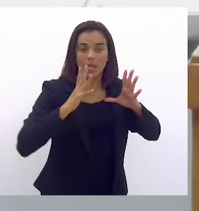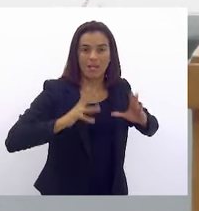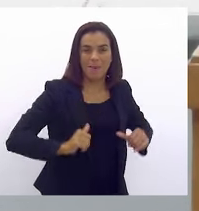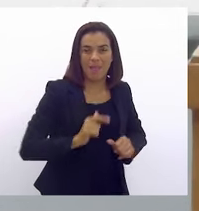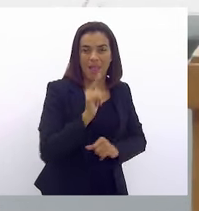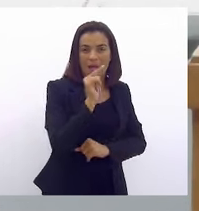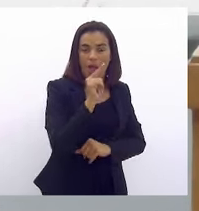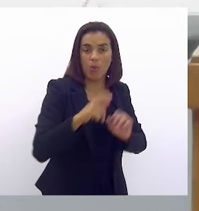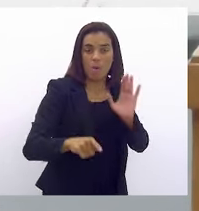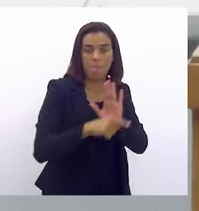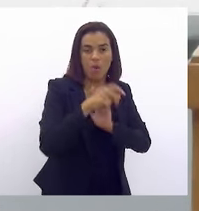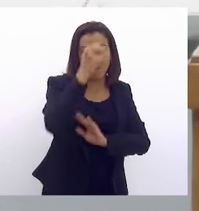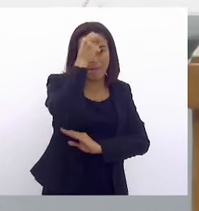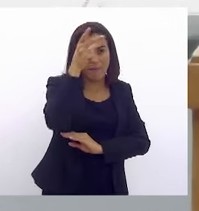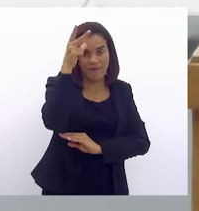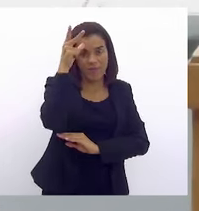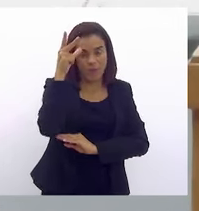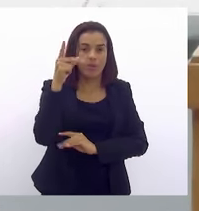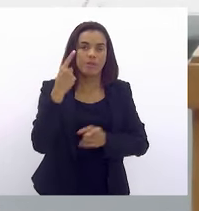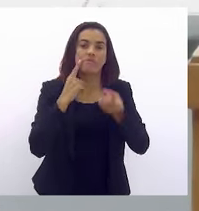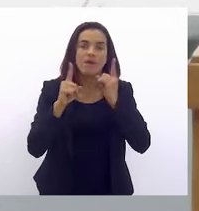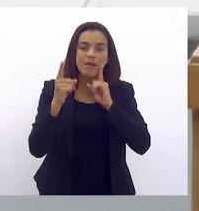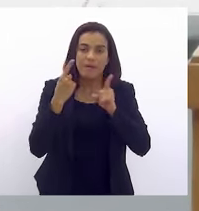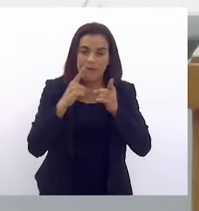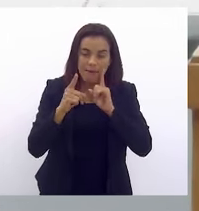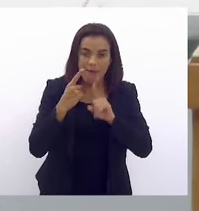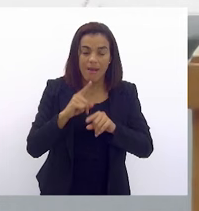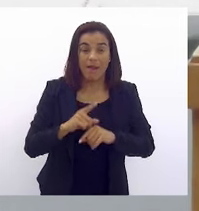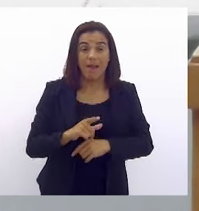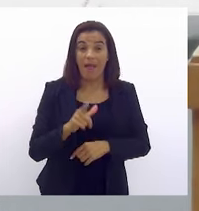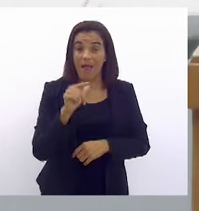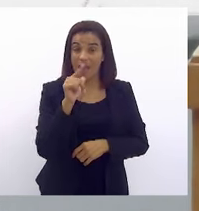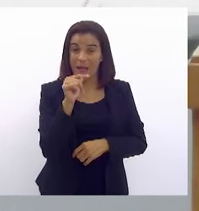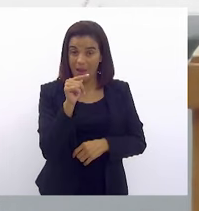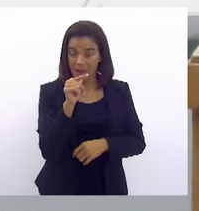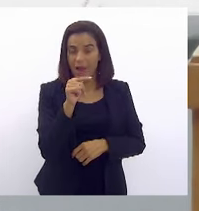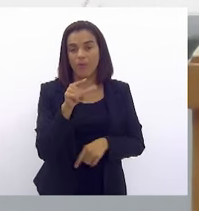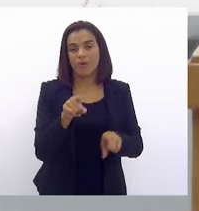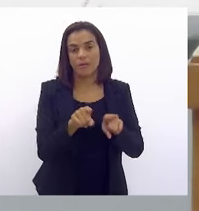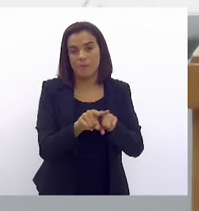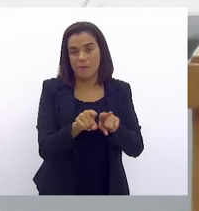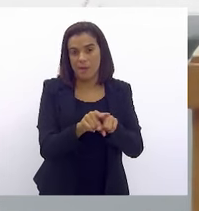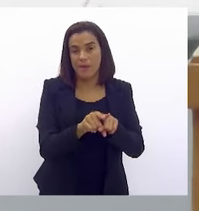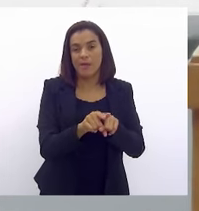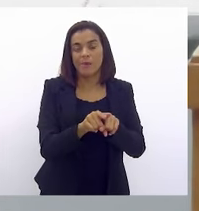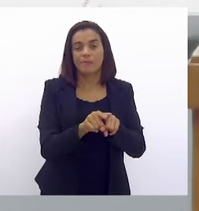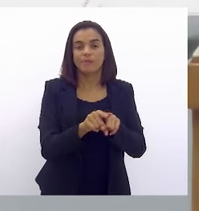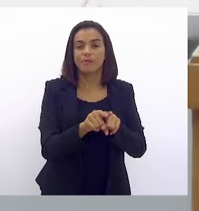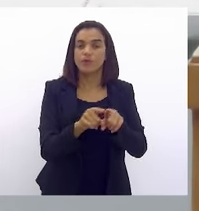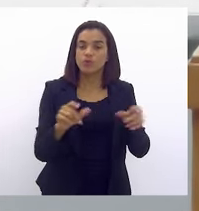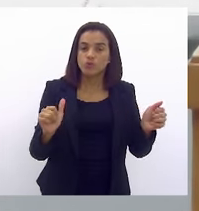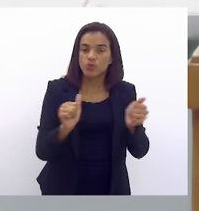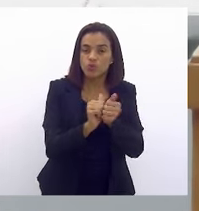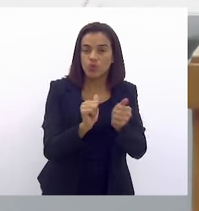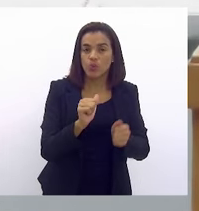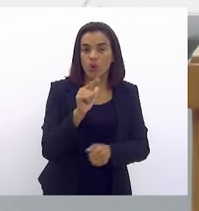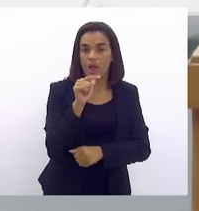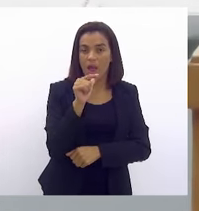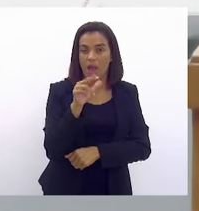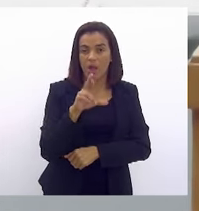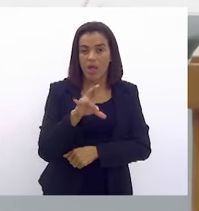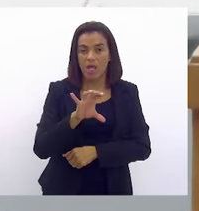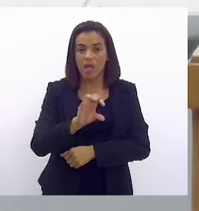feito pela Prefeitura de Maricá. Né? A água ainda, né, através da águas do rio, né?